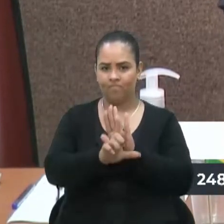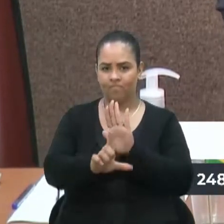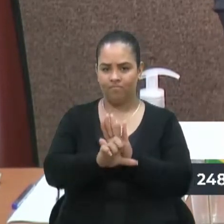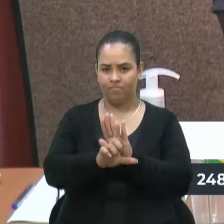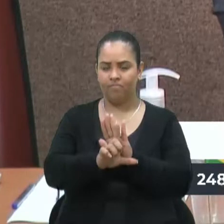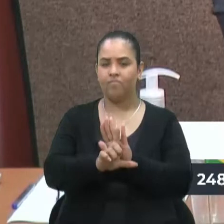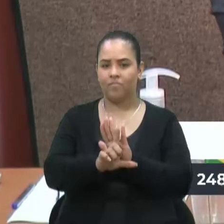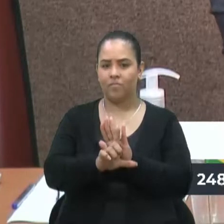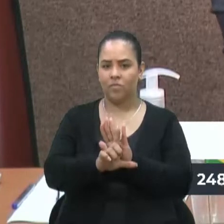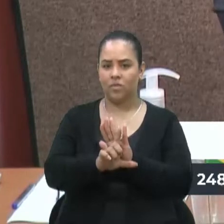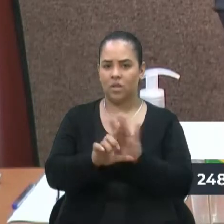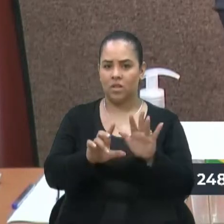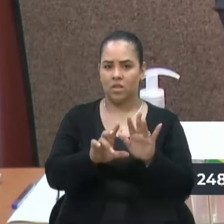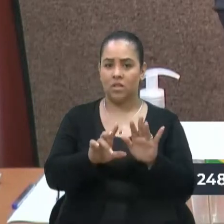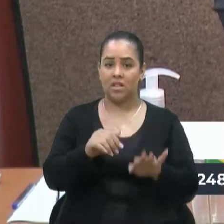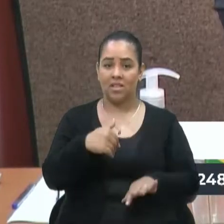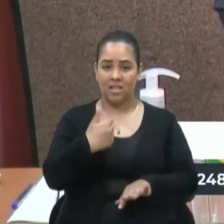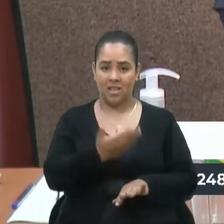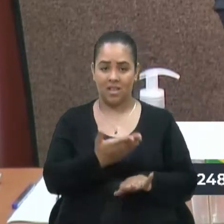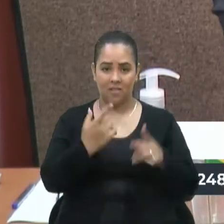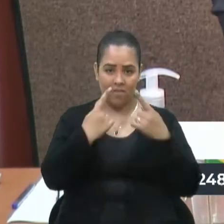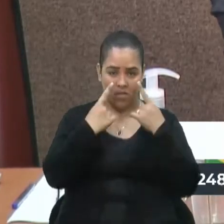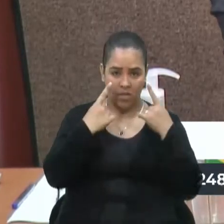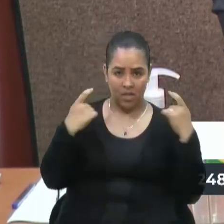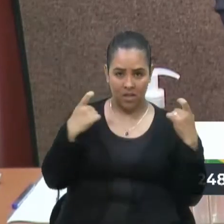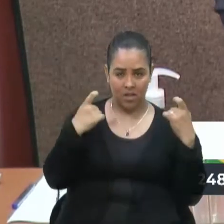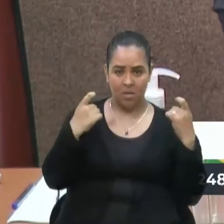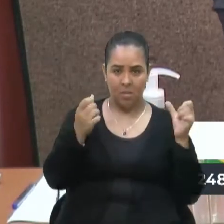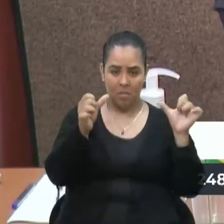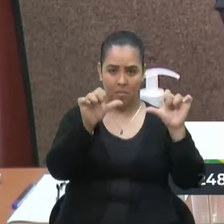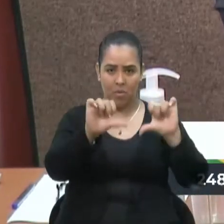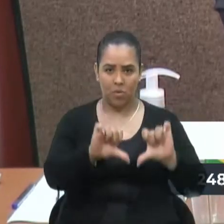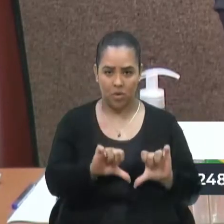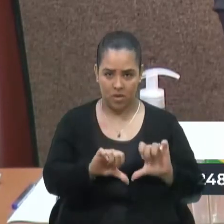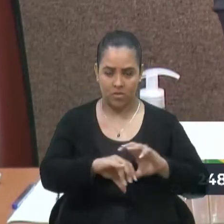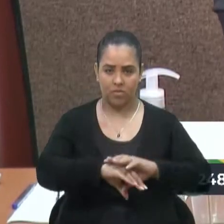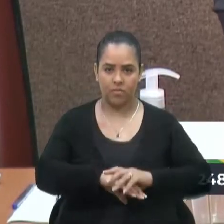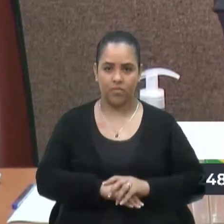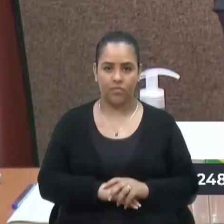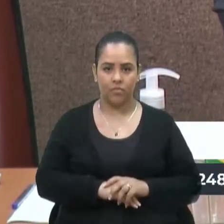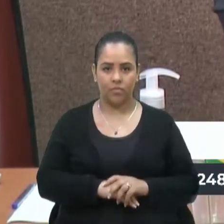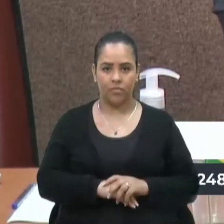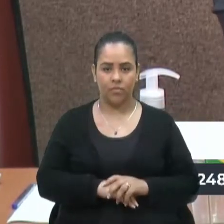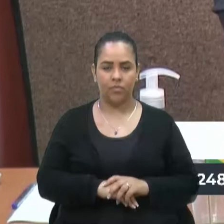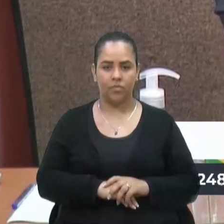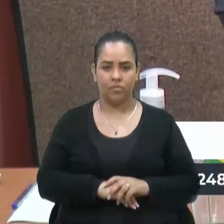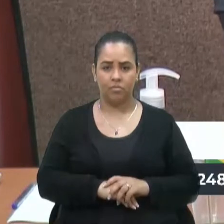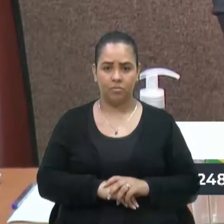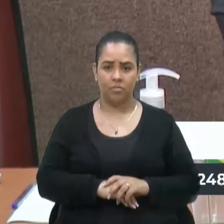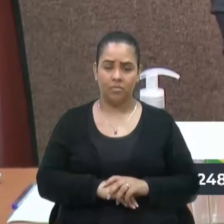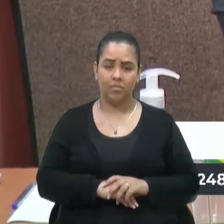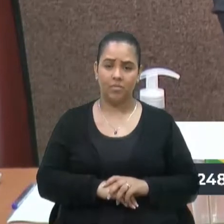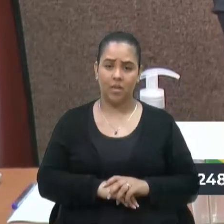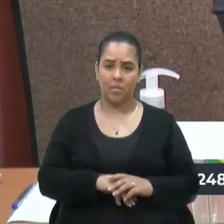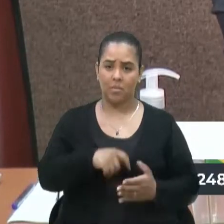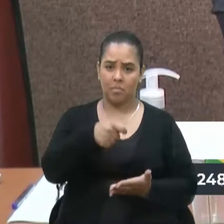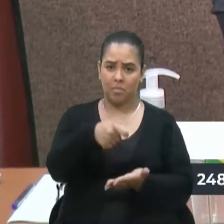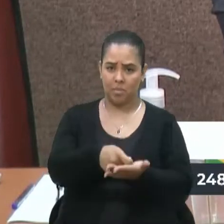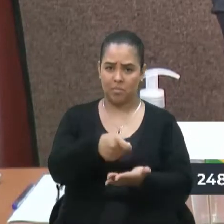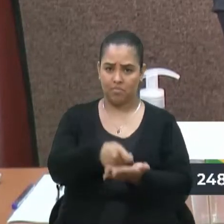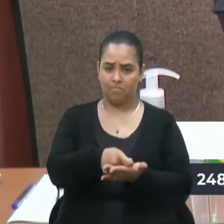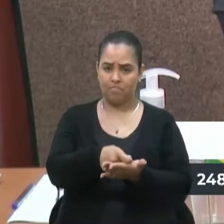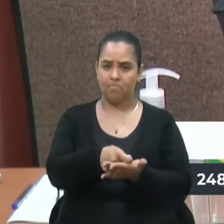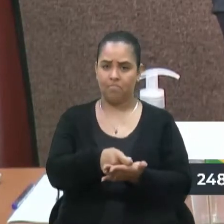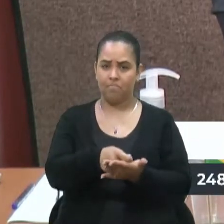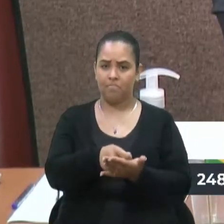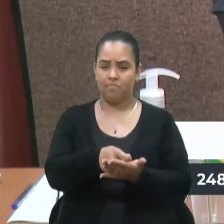em cima do agressor, mais está piorando a situação. E tende a piorar mais.